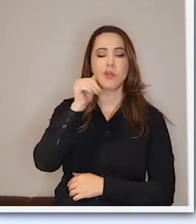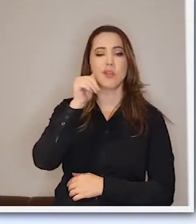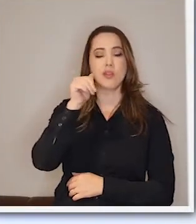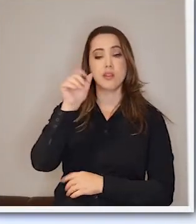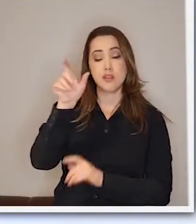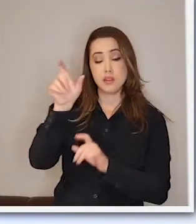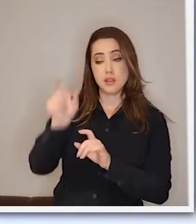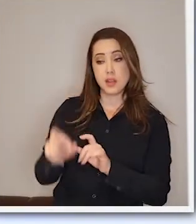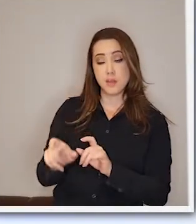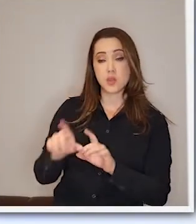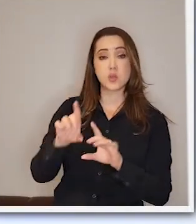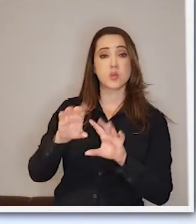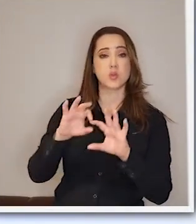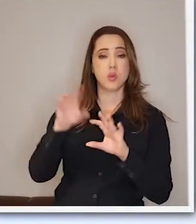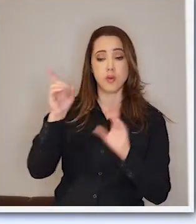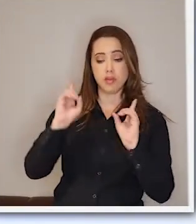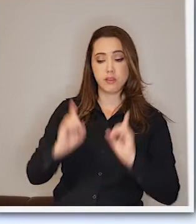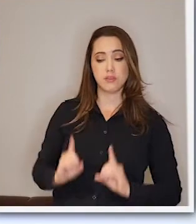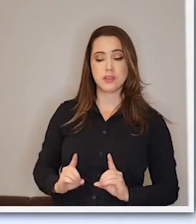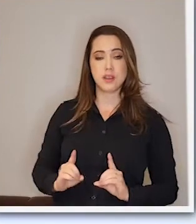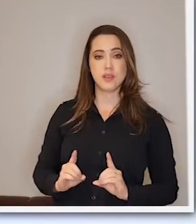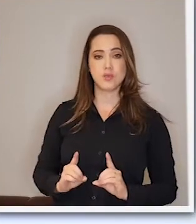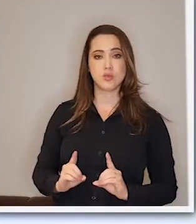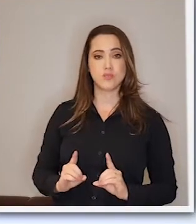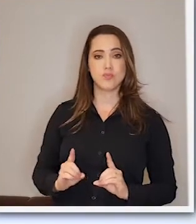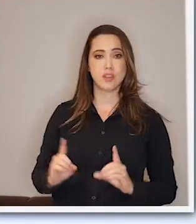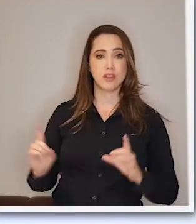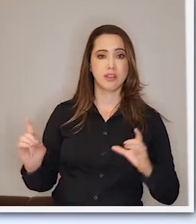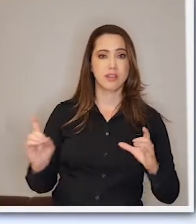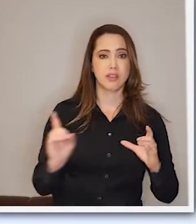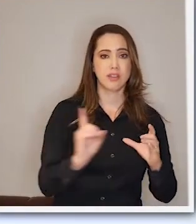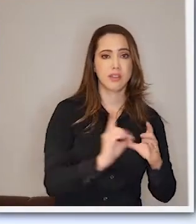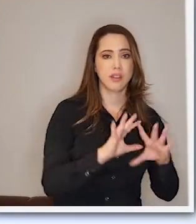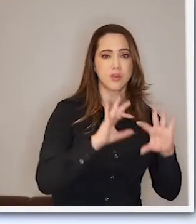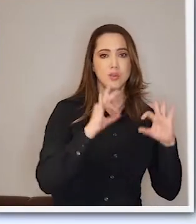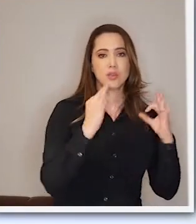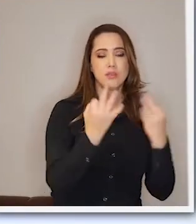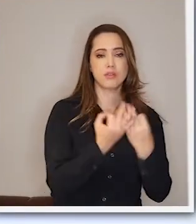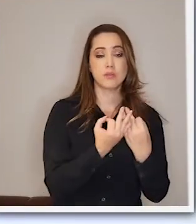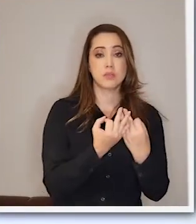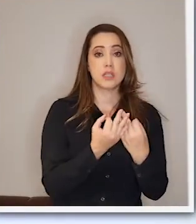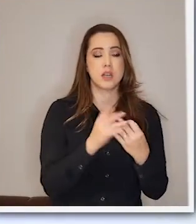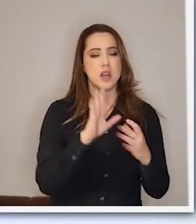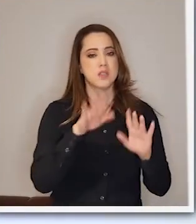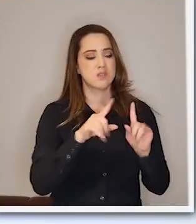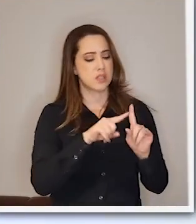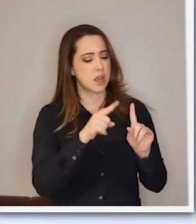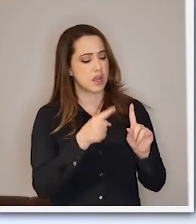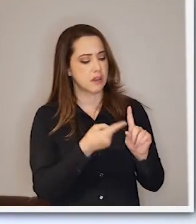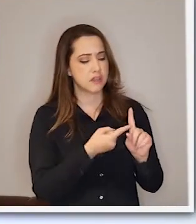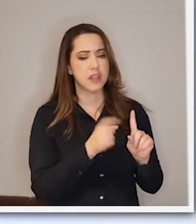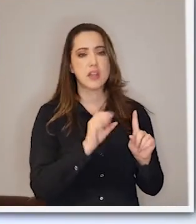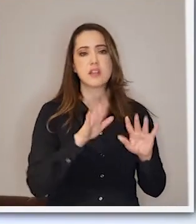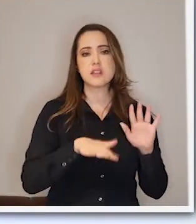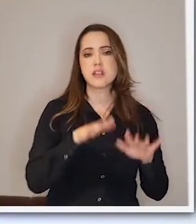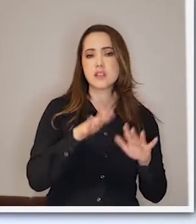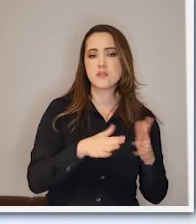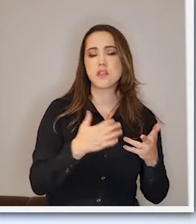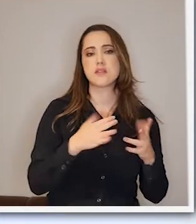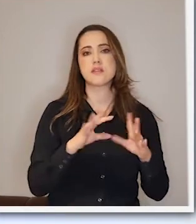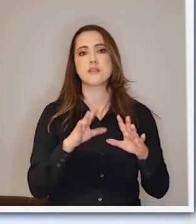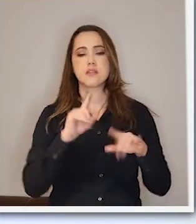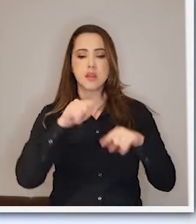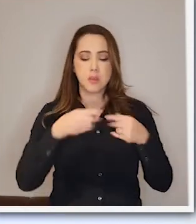da gestação ou quando nasce se identifica a deficiência ou a surdez de uma criança, o nível de